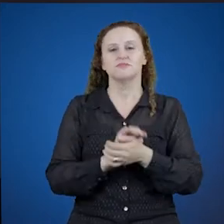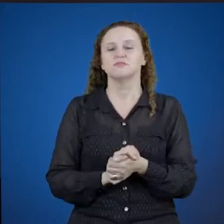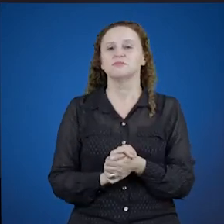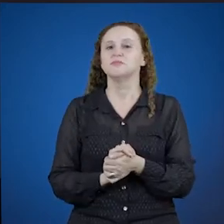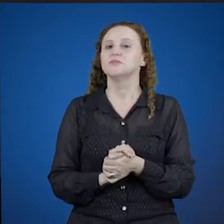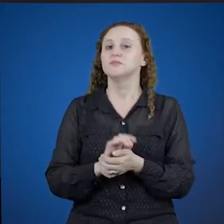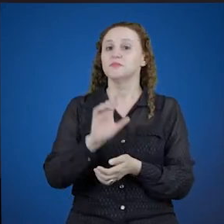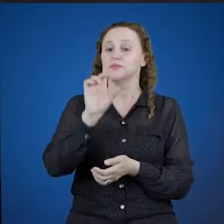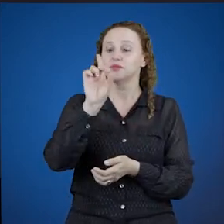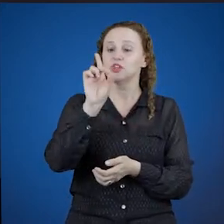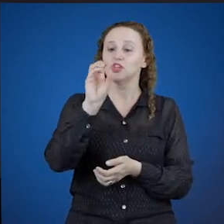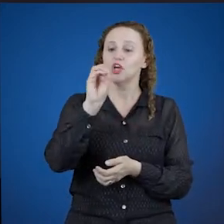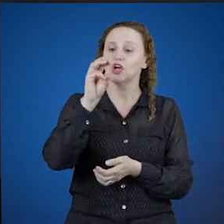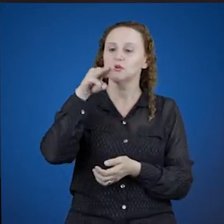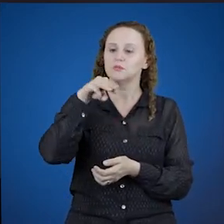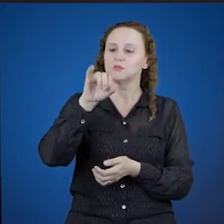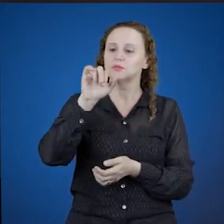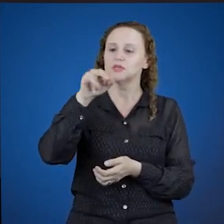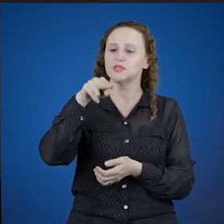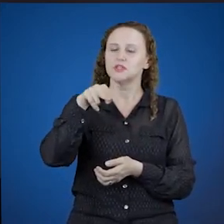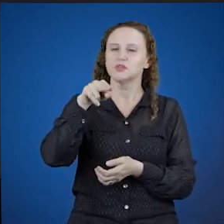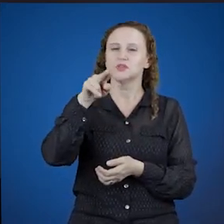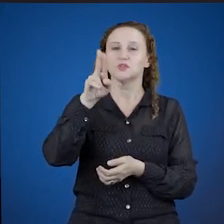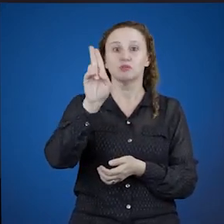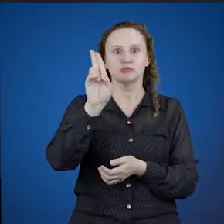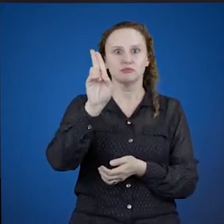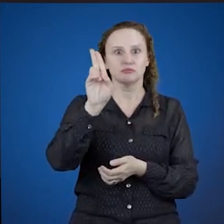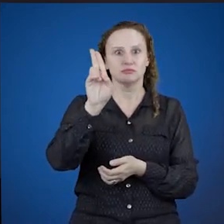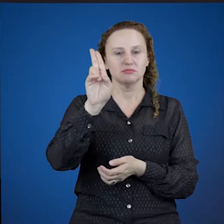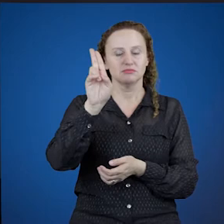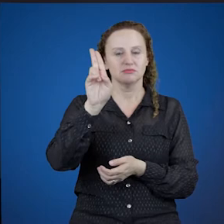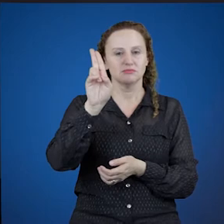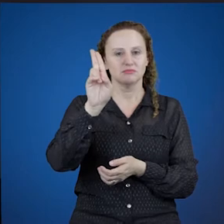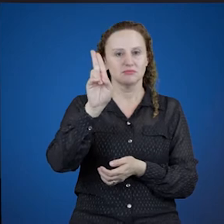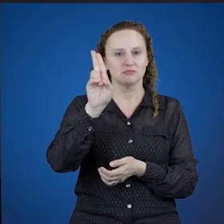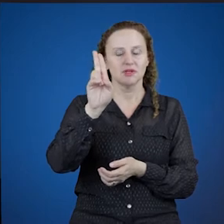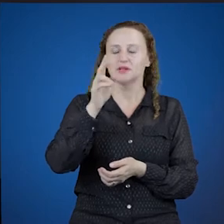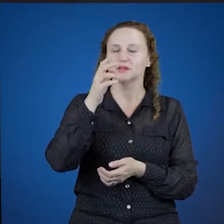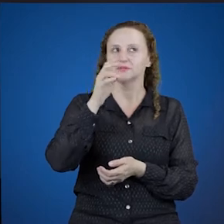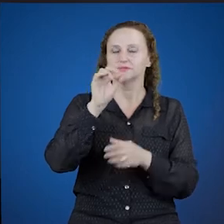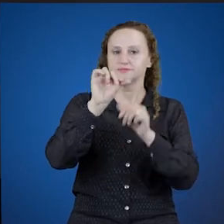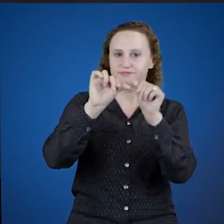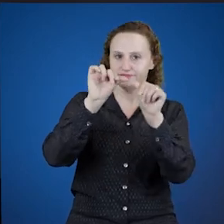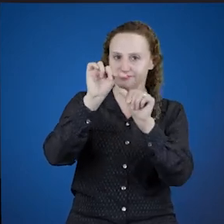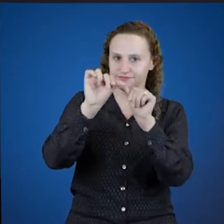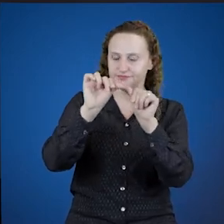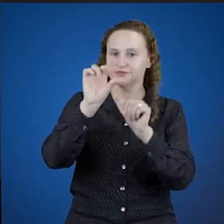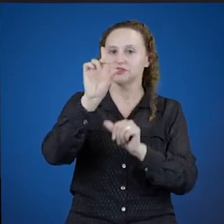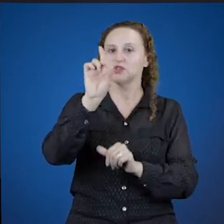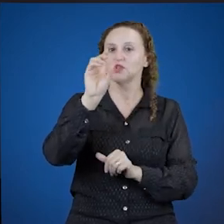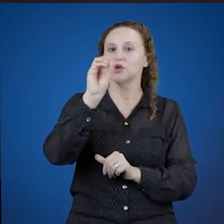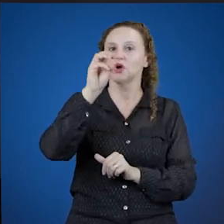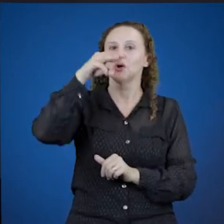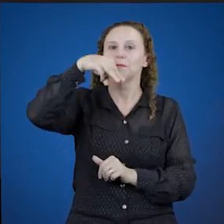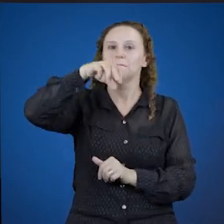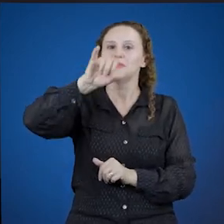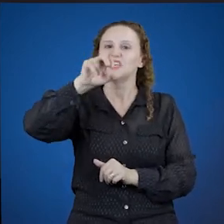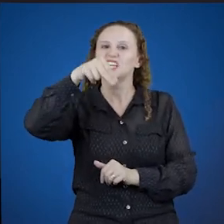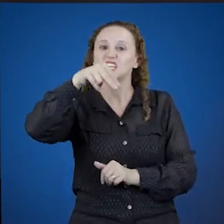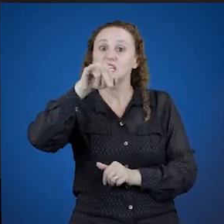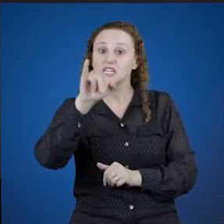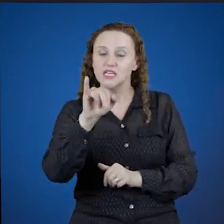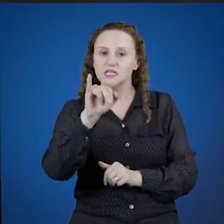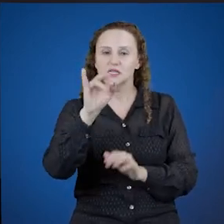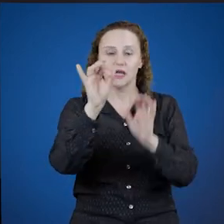palavra Domino's será domino aliás domine termina